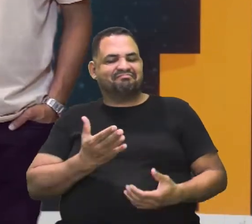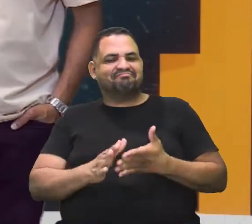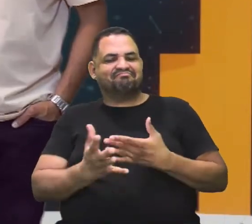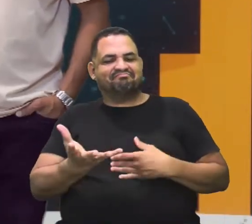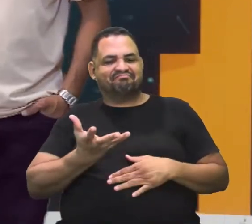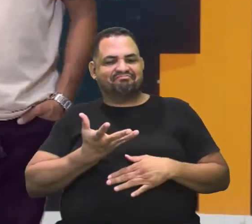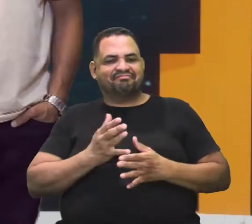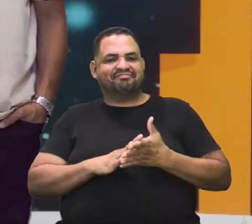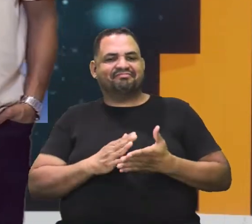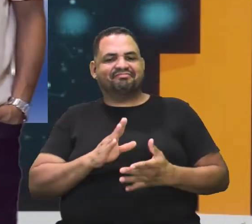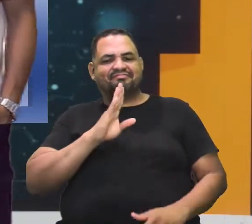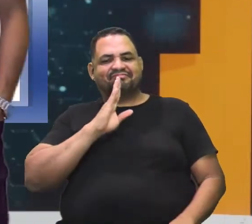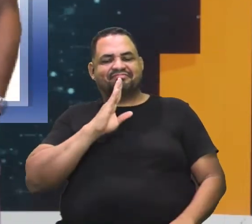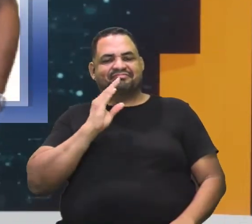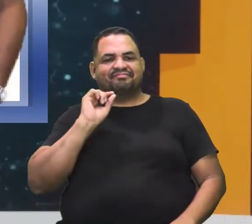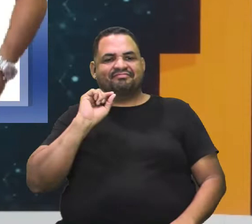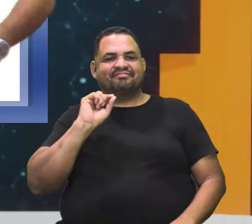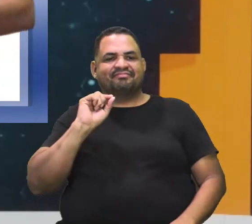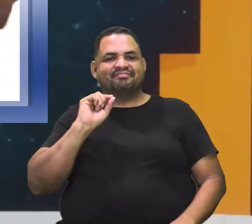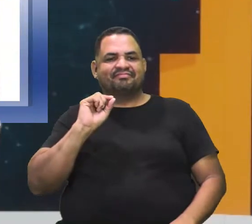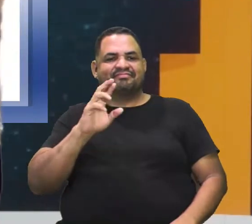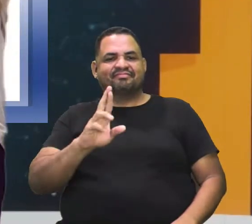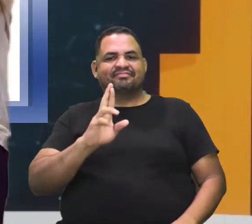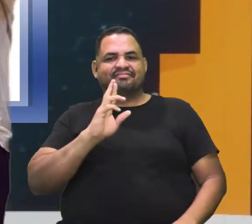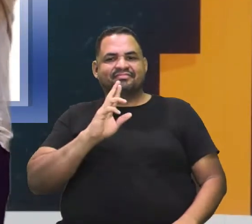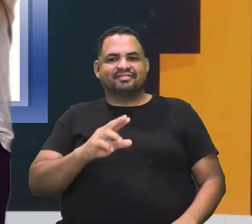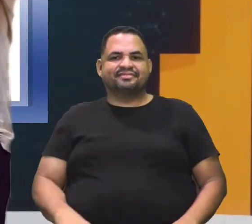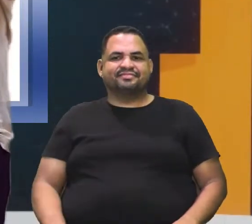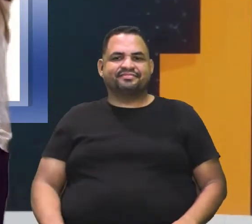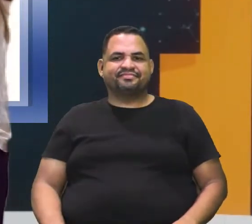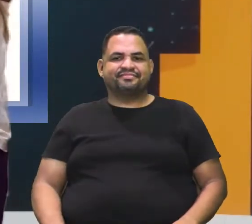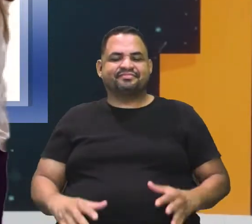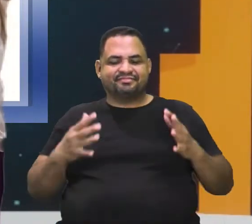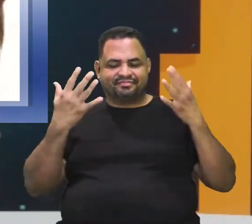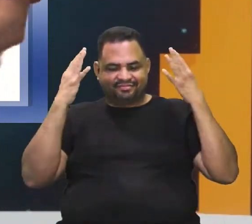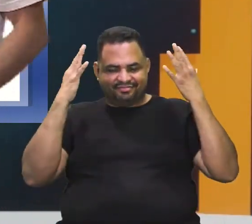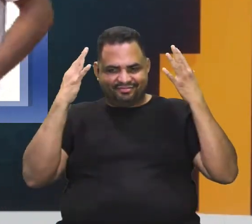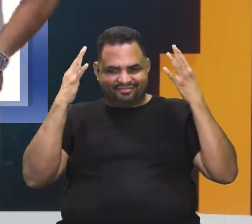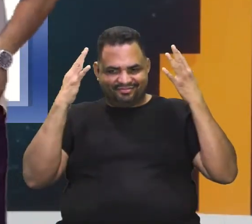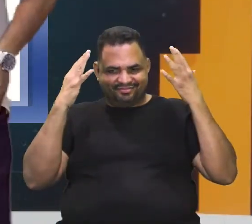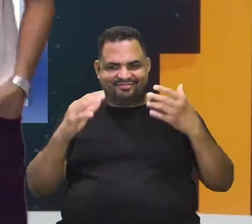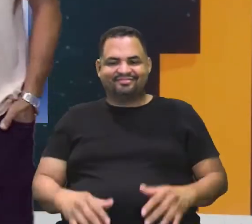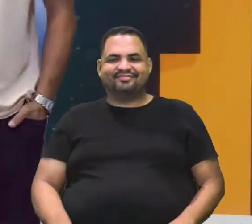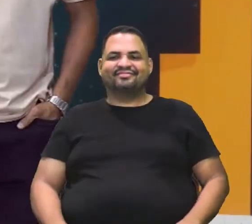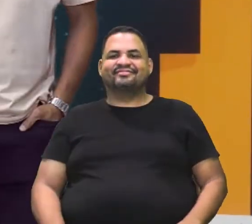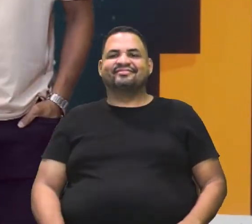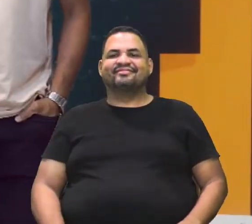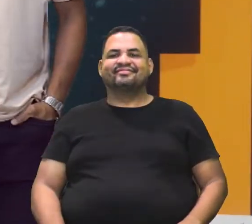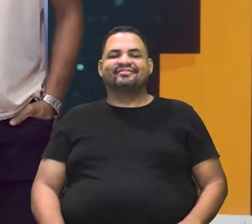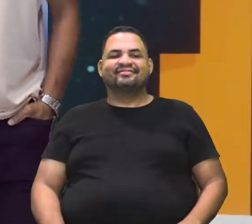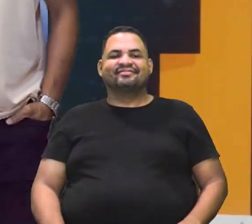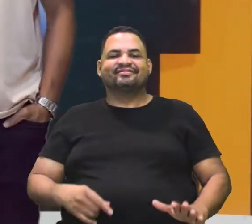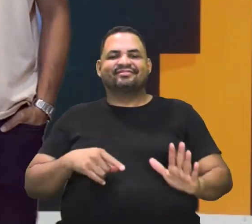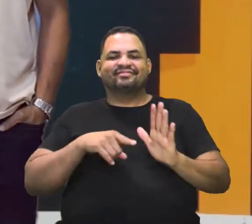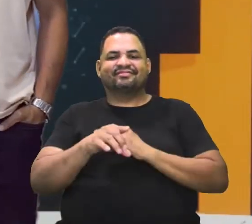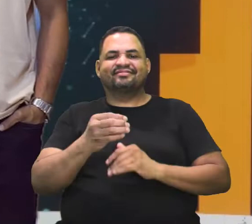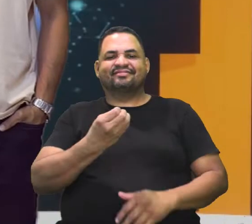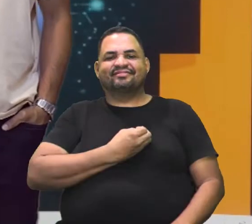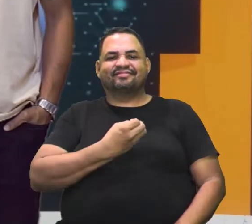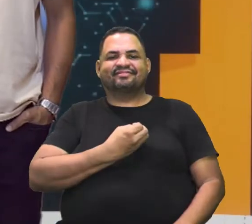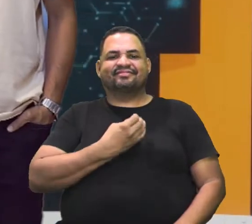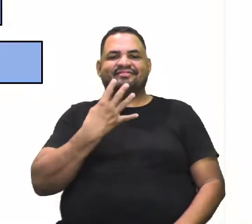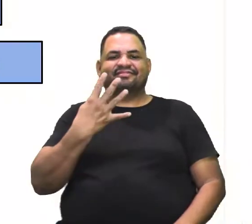gente reconheça, né, o que eles responderam aqui, né? Parabéns, parabéns. Vamos lá, então, agora, pergunta de